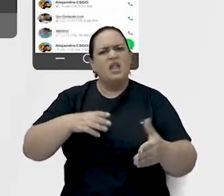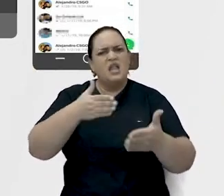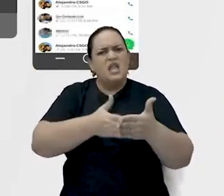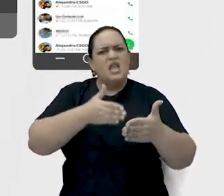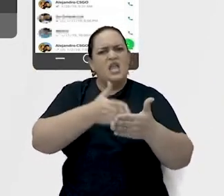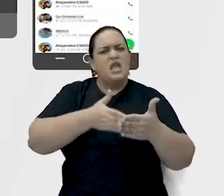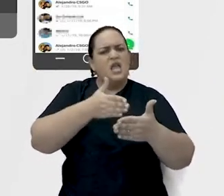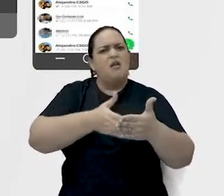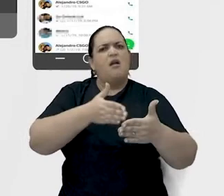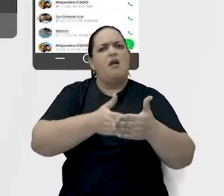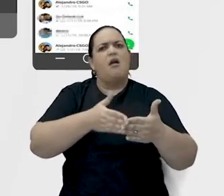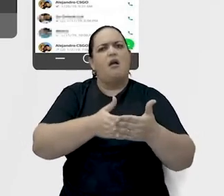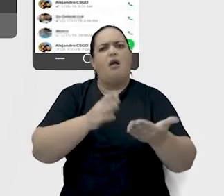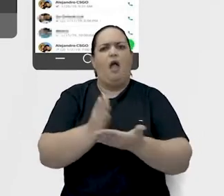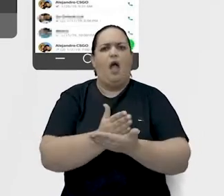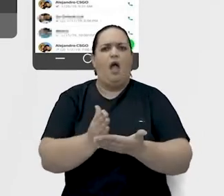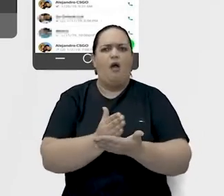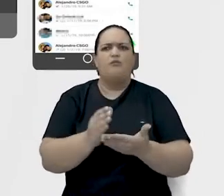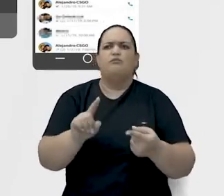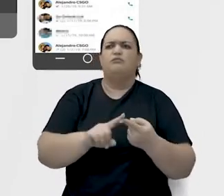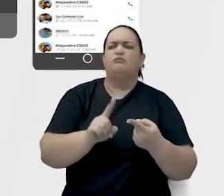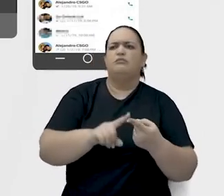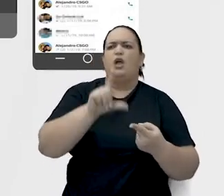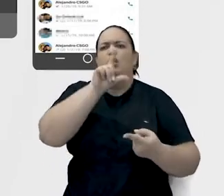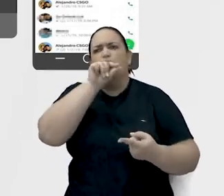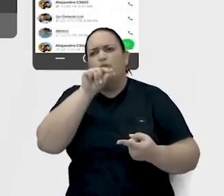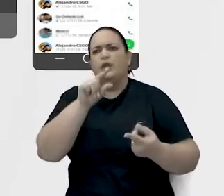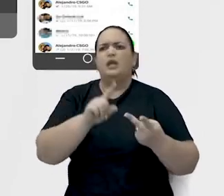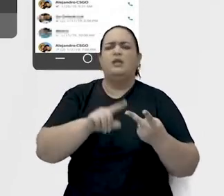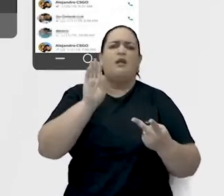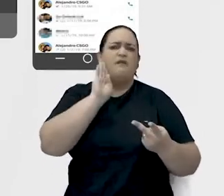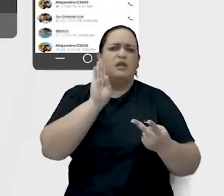de vencer essas fake news. No caso